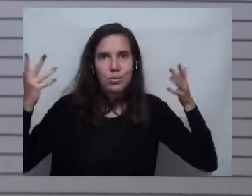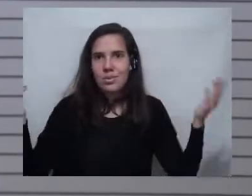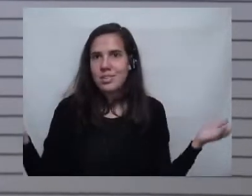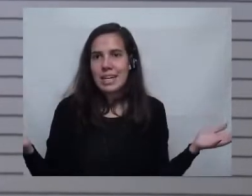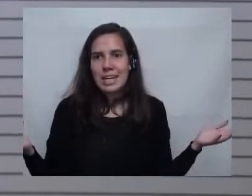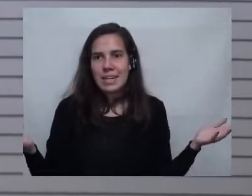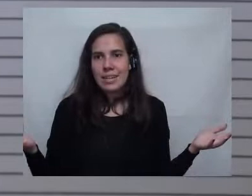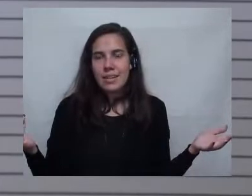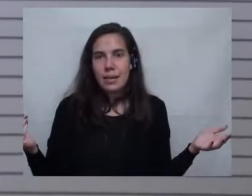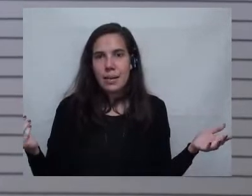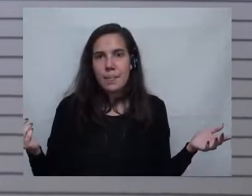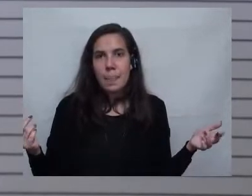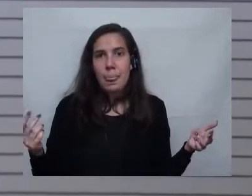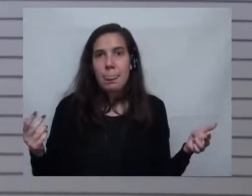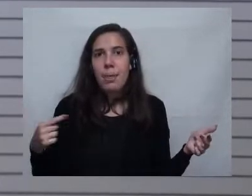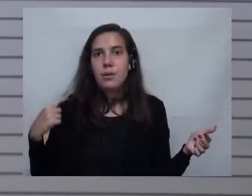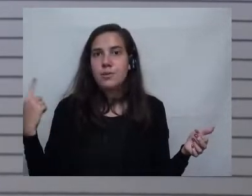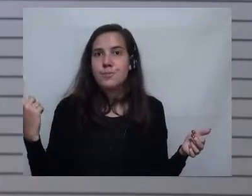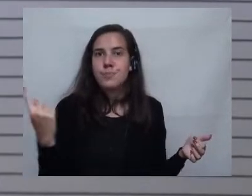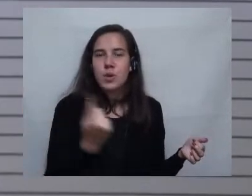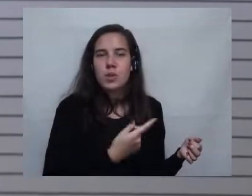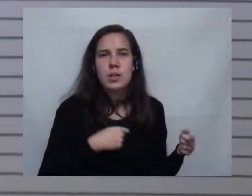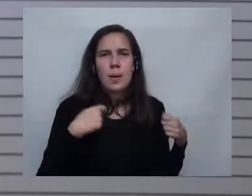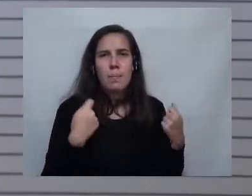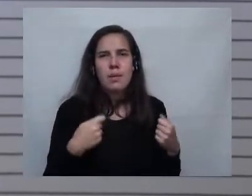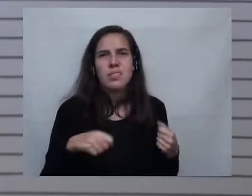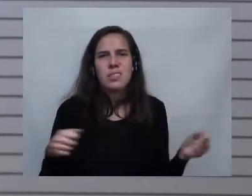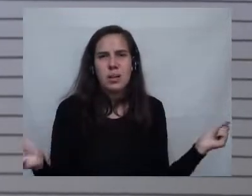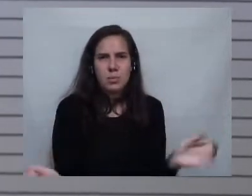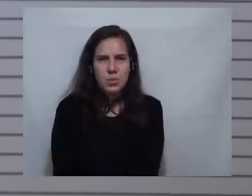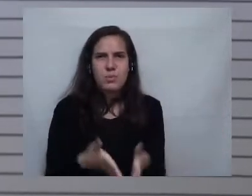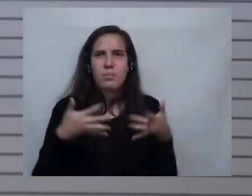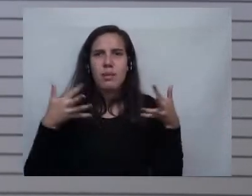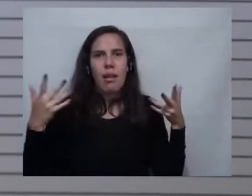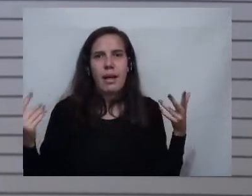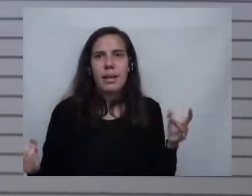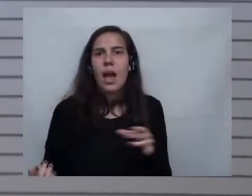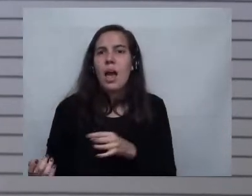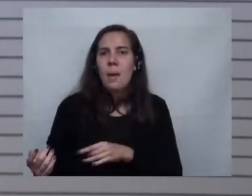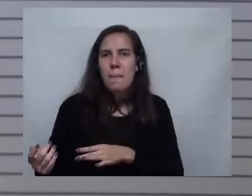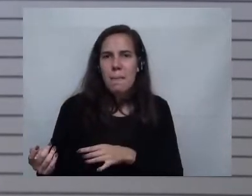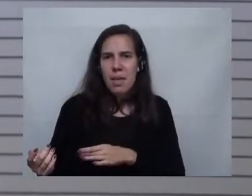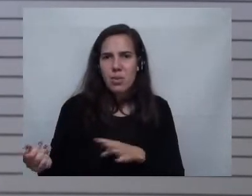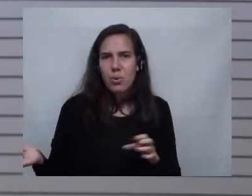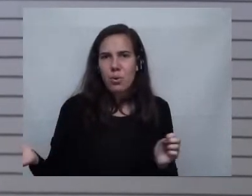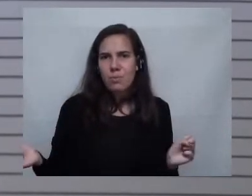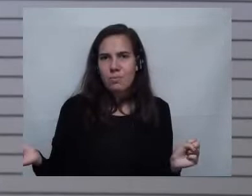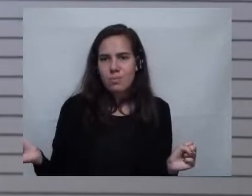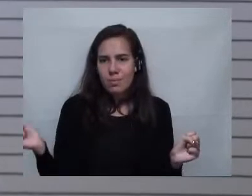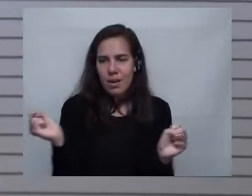e tem coisa na nossa vida certo os medos certas coisas que só milagre